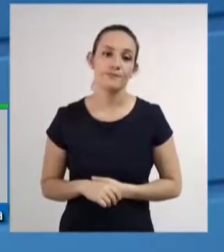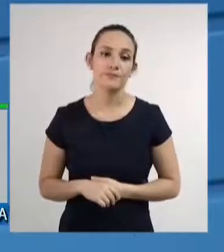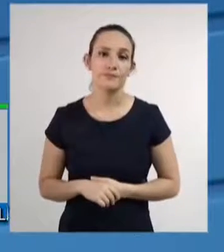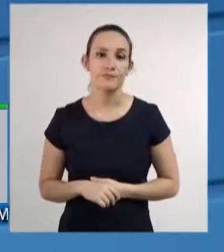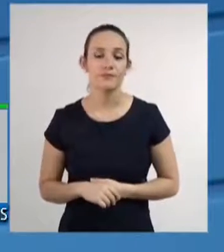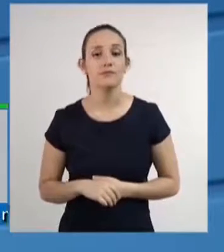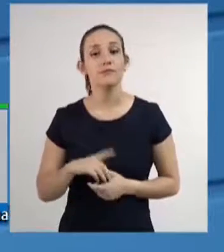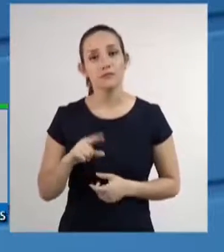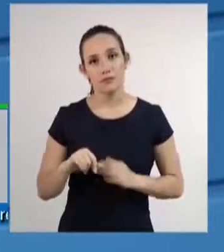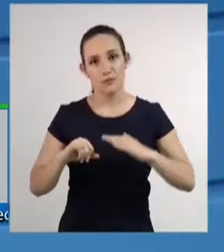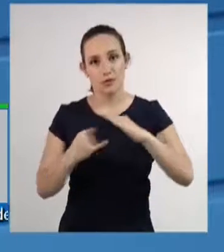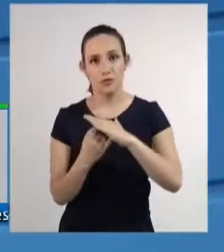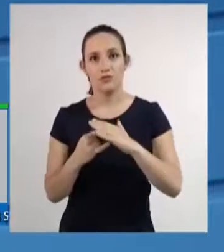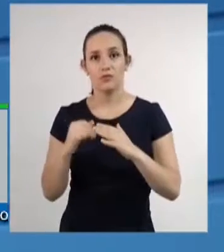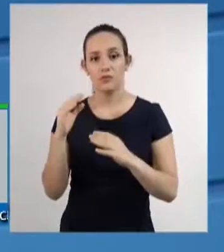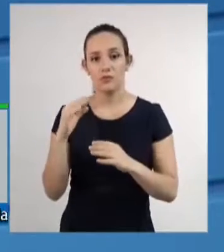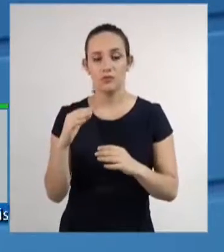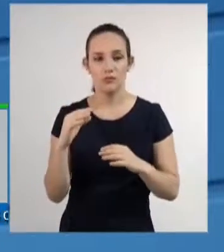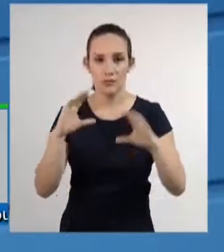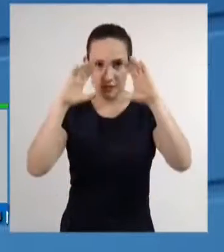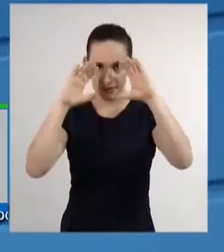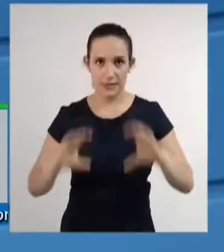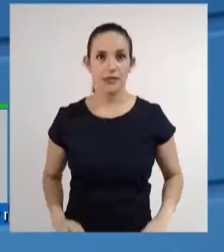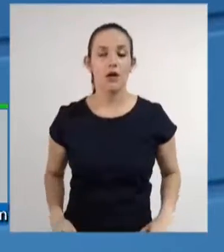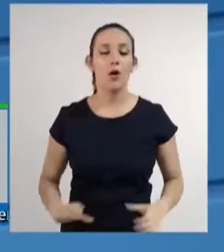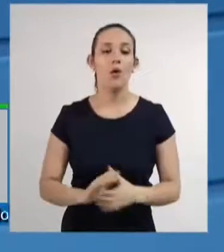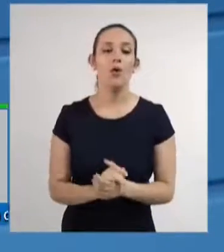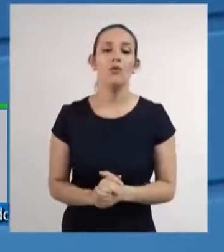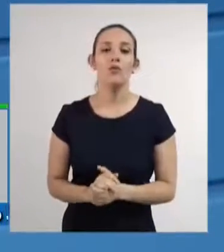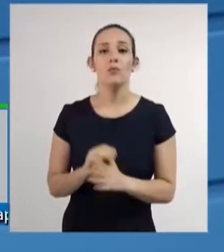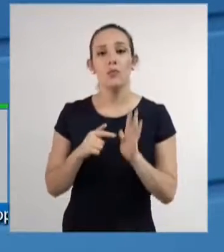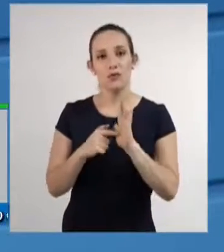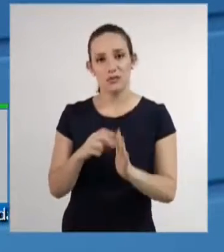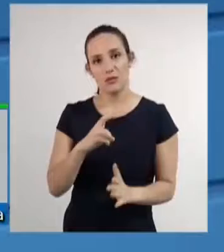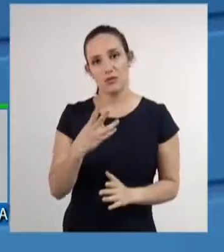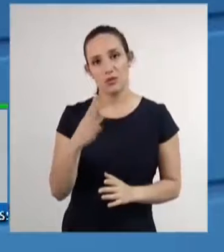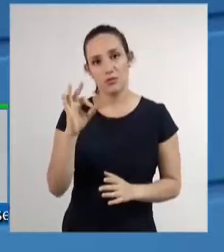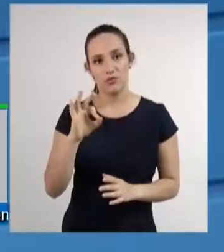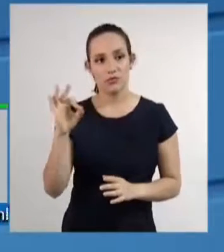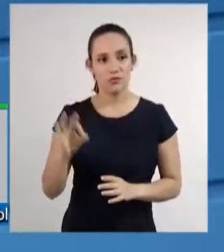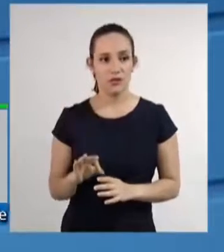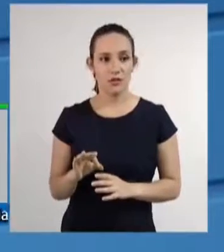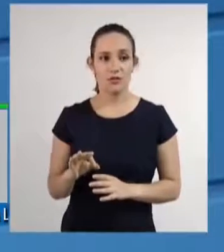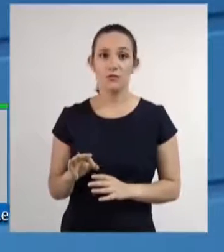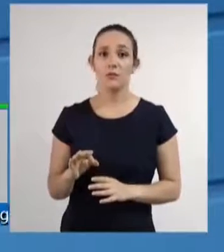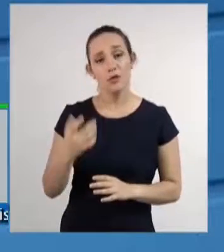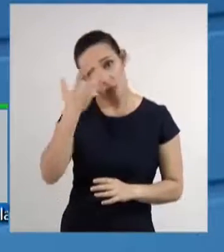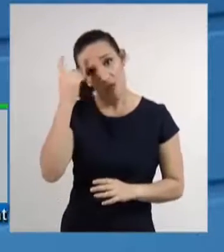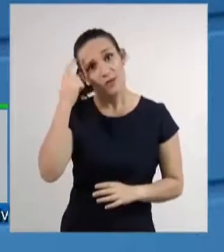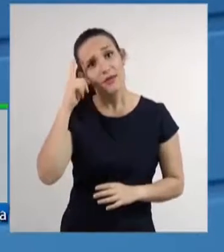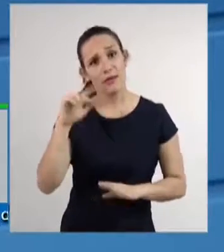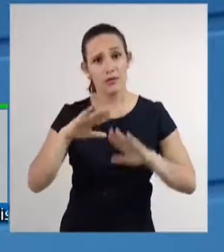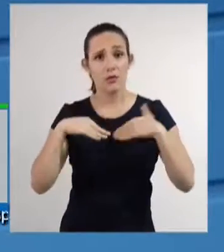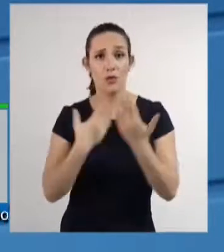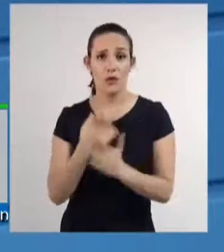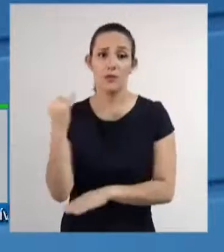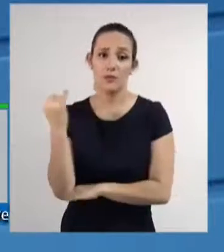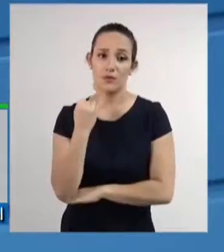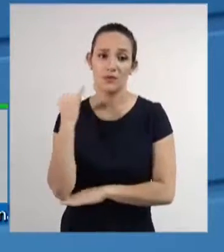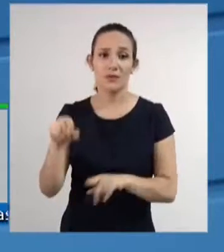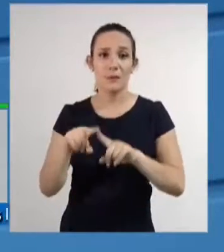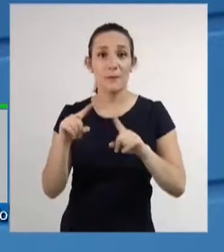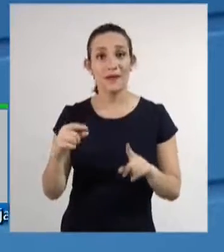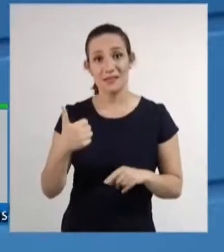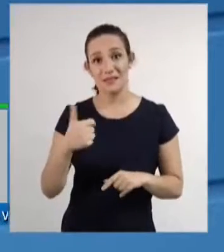Instituto Cidadania revelou que para 74% da juventude a escola é importante para entender a realidade.